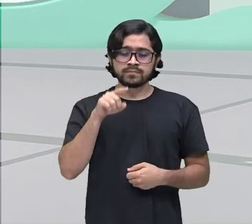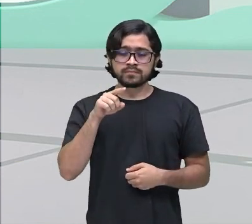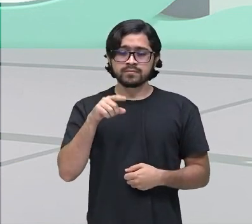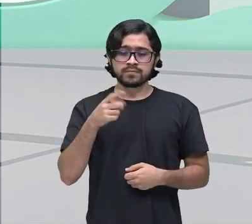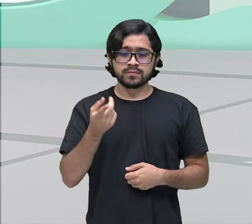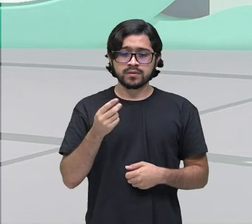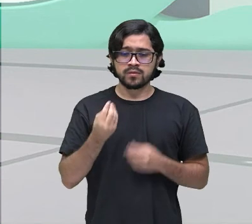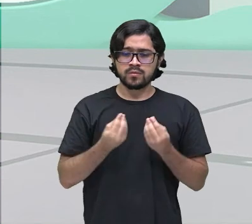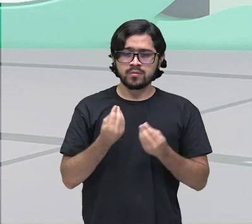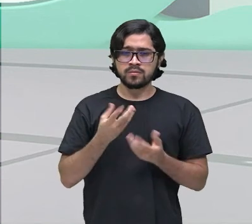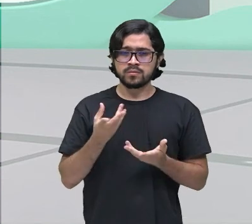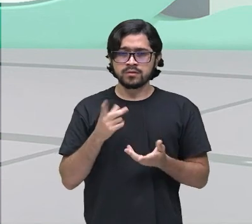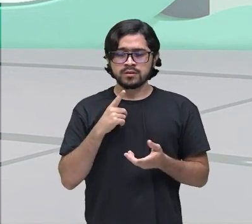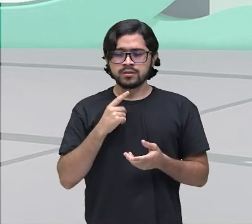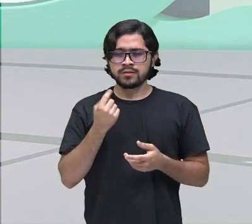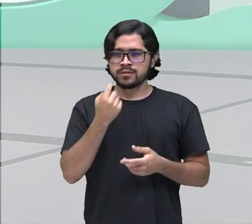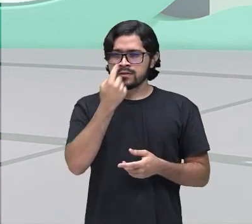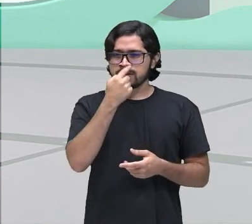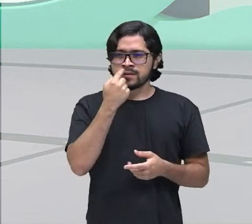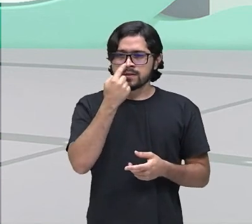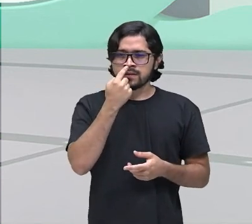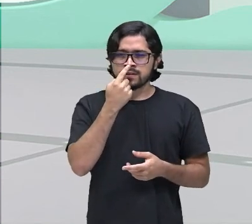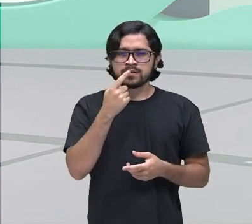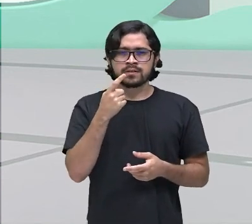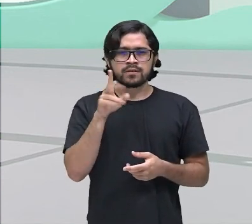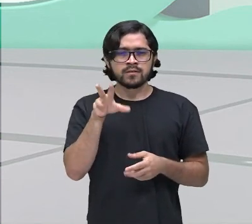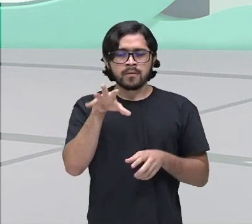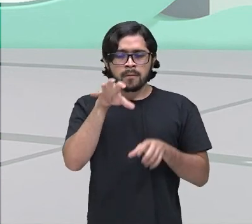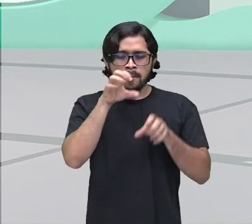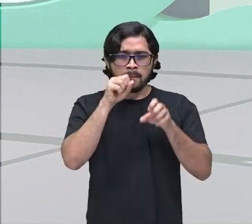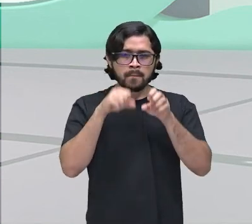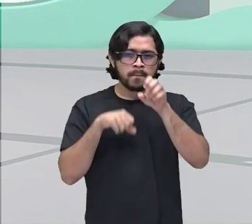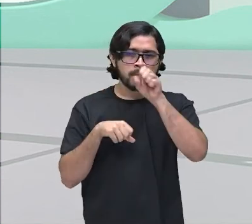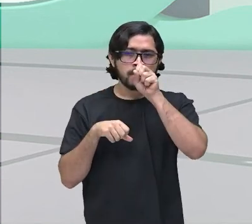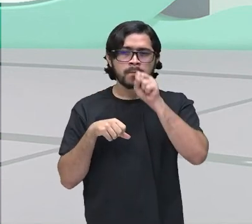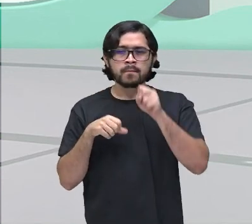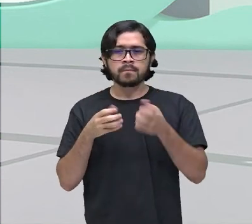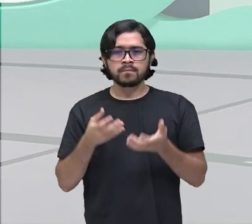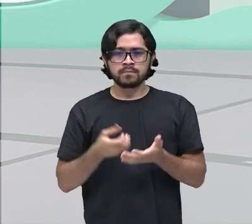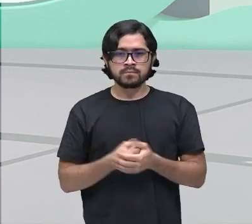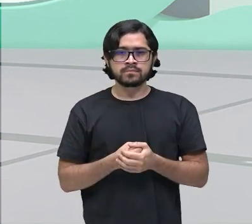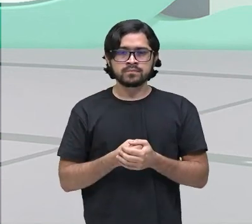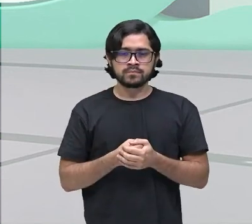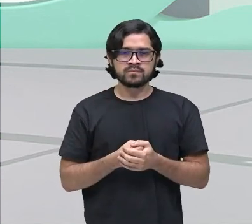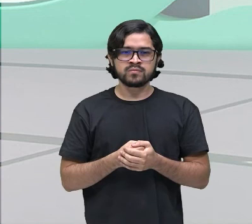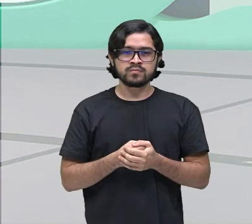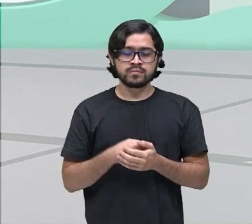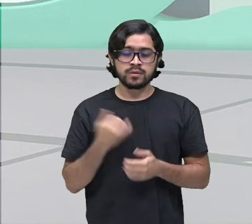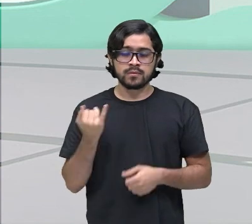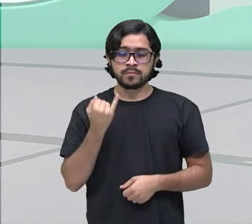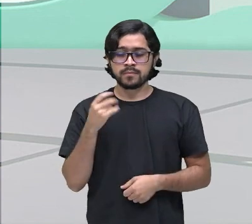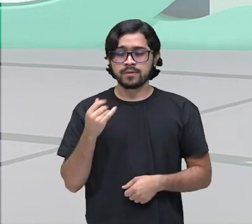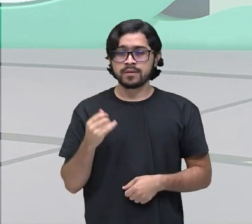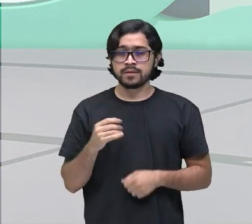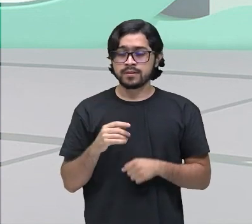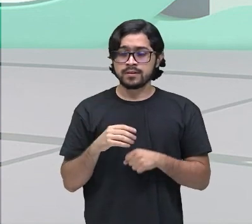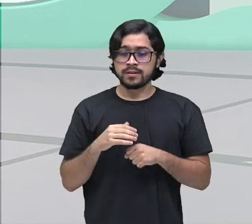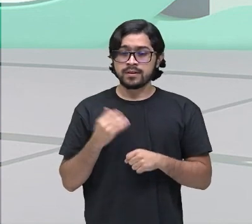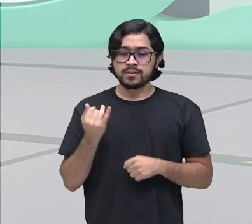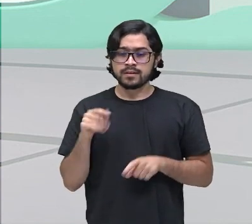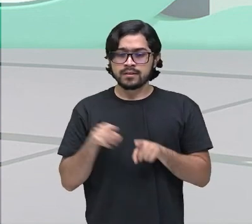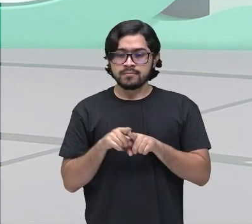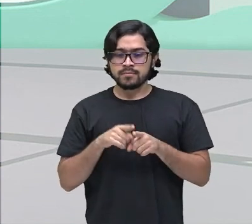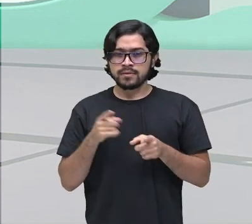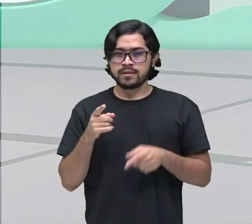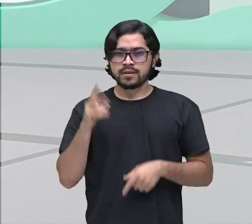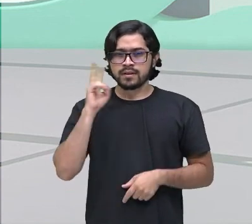captado pelas células olfativas que estão no nosso nariz. E é importante lembrar que o olfato e o paladar, eles agem,